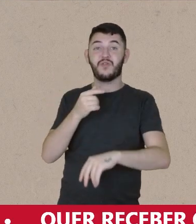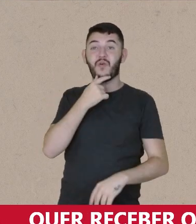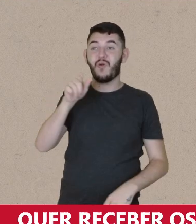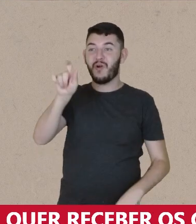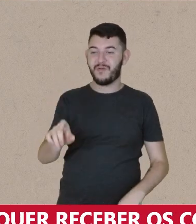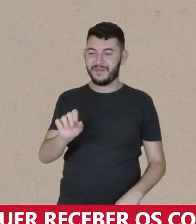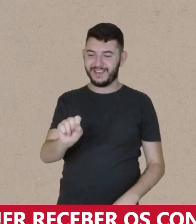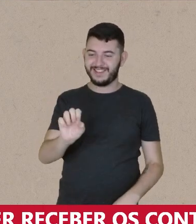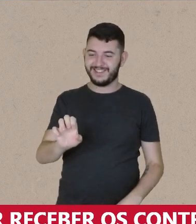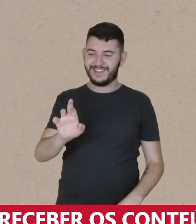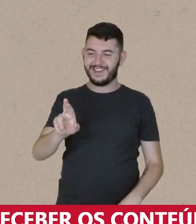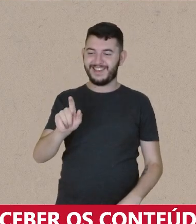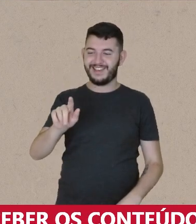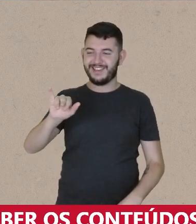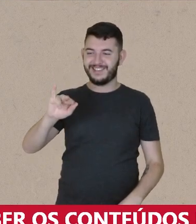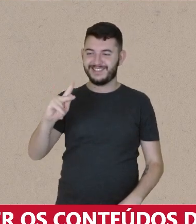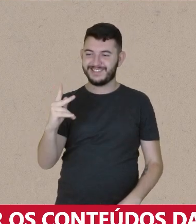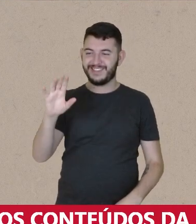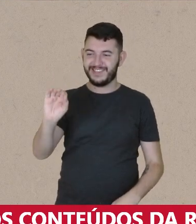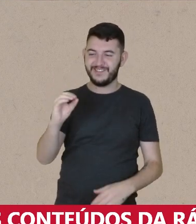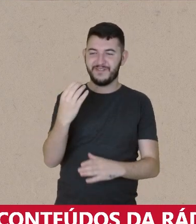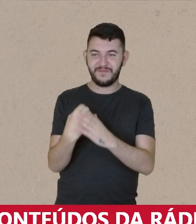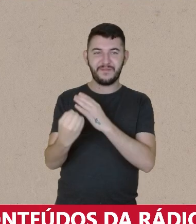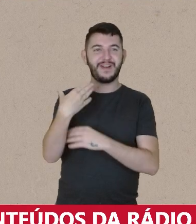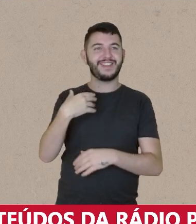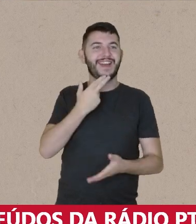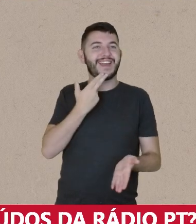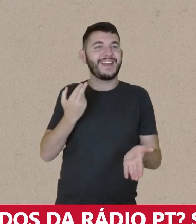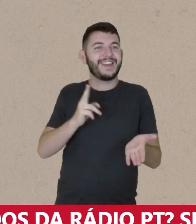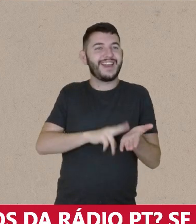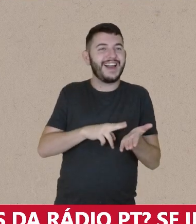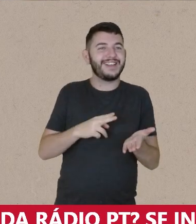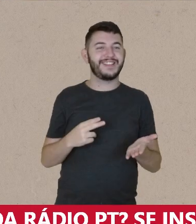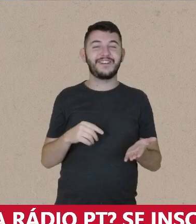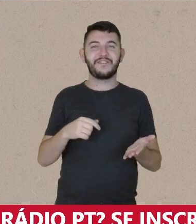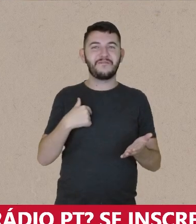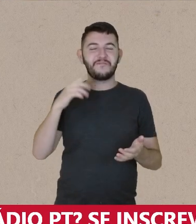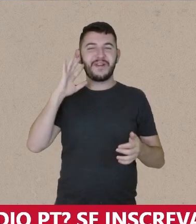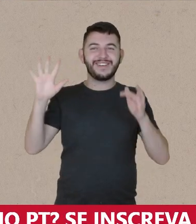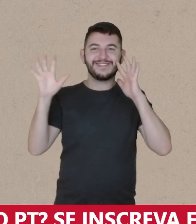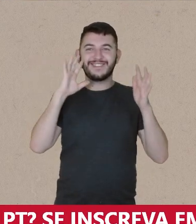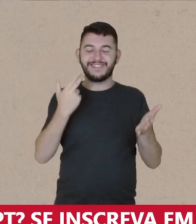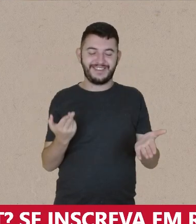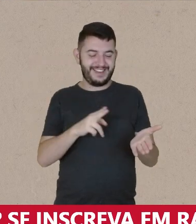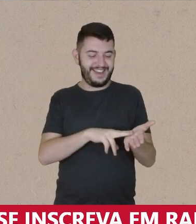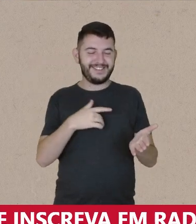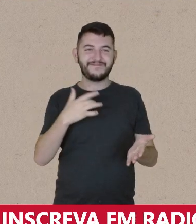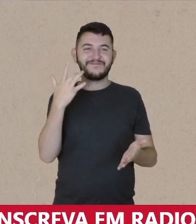receber uma carta do Serginho quando você está preso, aquela alegria, aquele calor humano. Então,